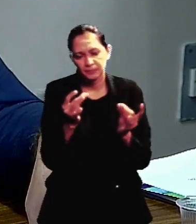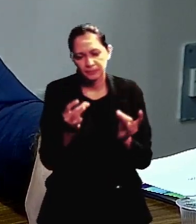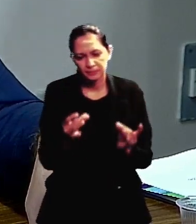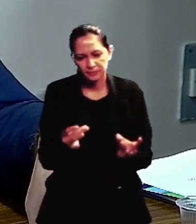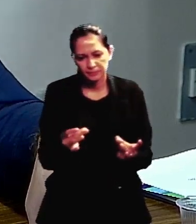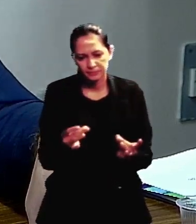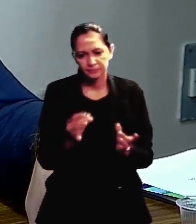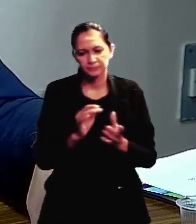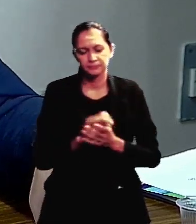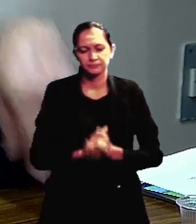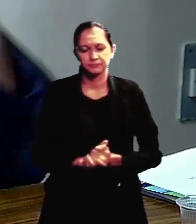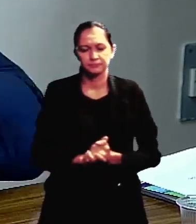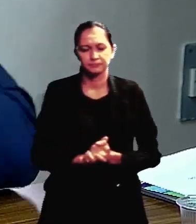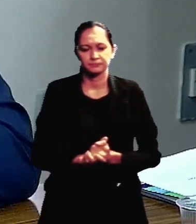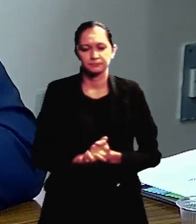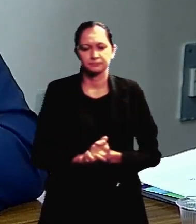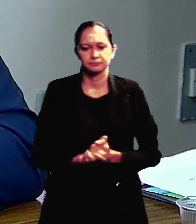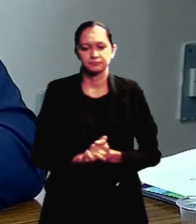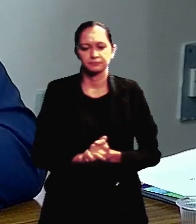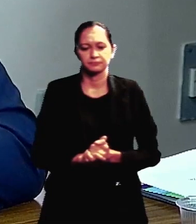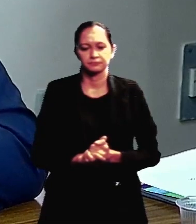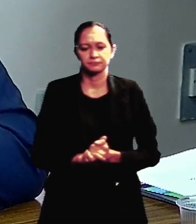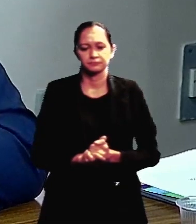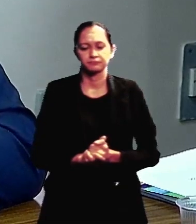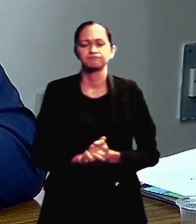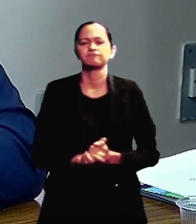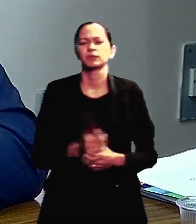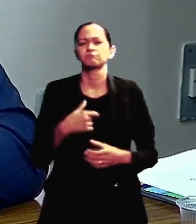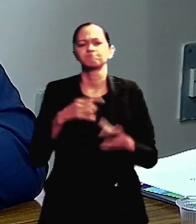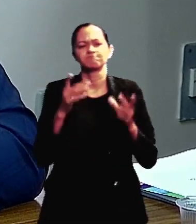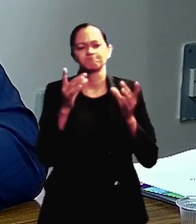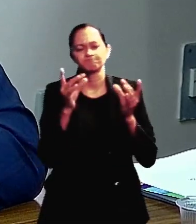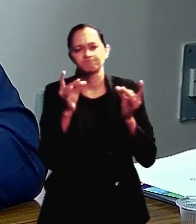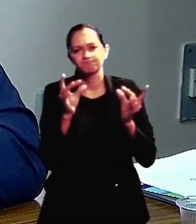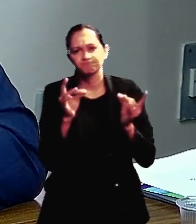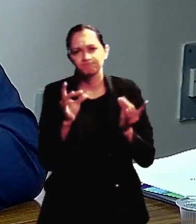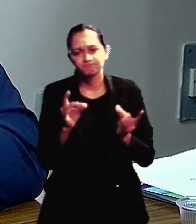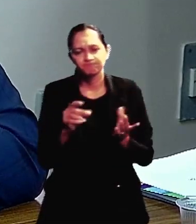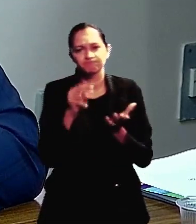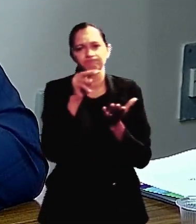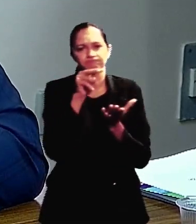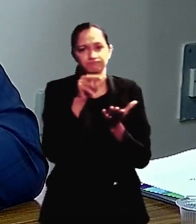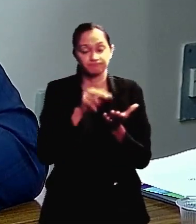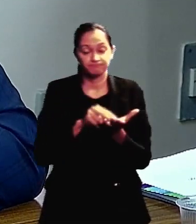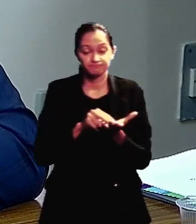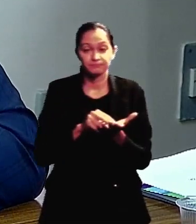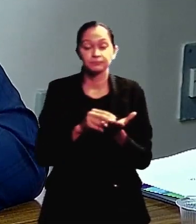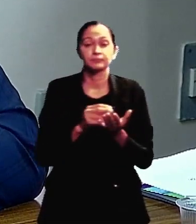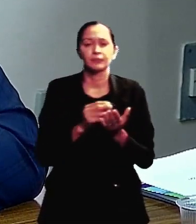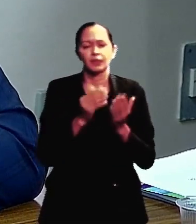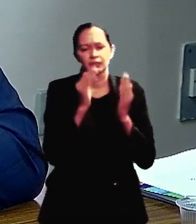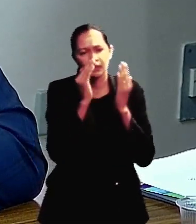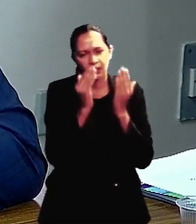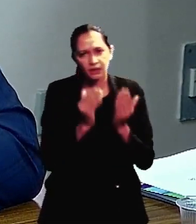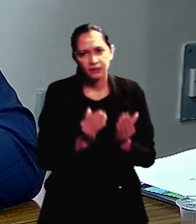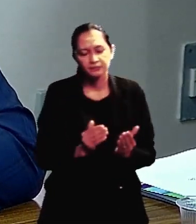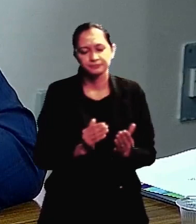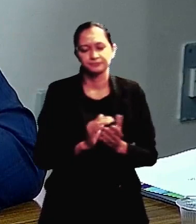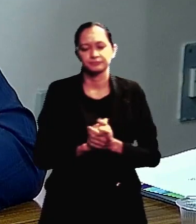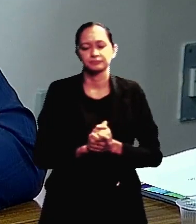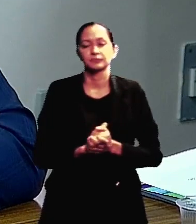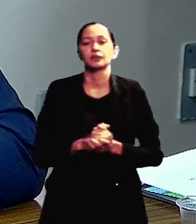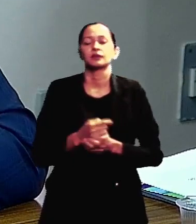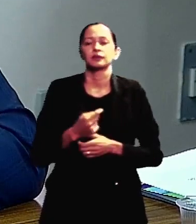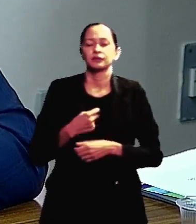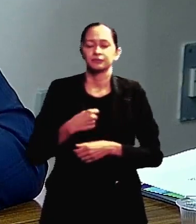Posso continuar? Fica à vontade, vereador. Eu analisei essa matéria com muita acuidade e vou refluir